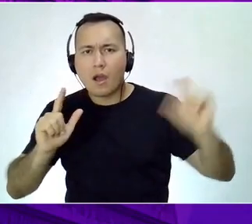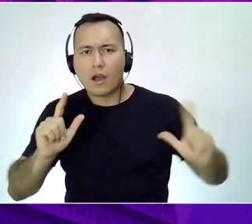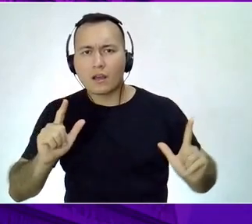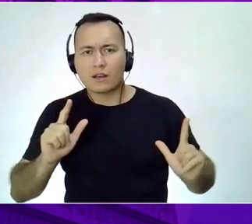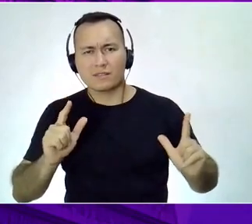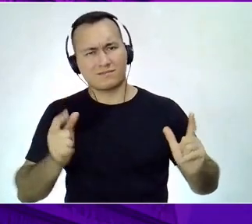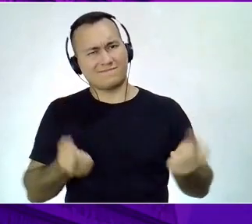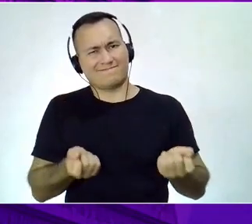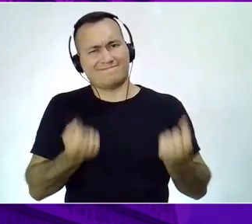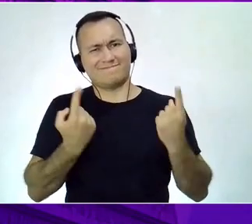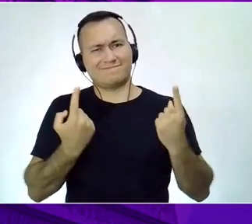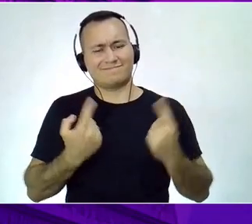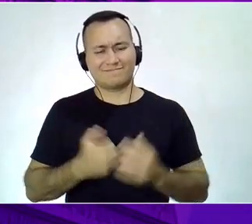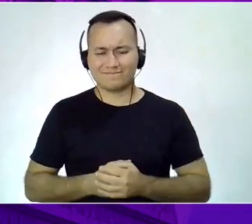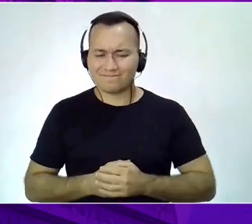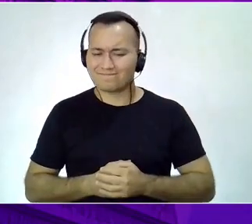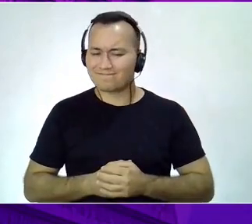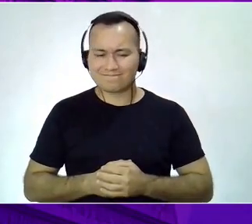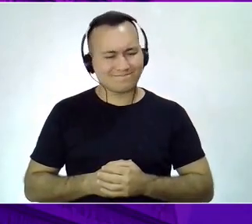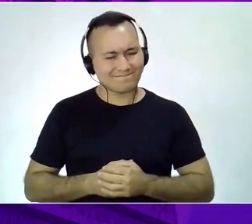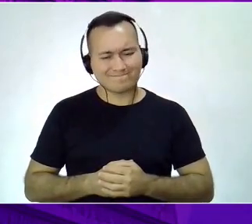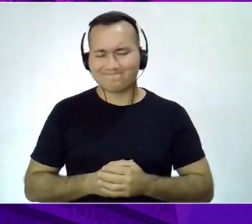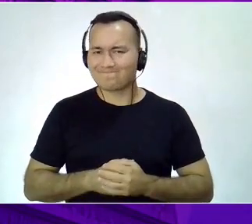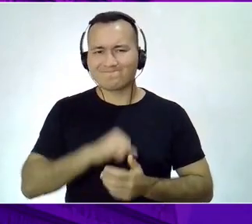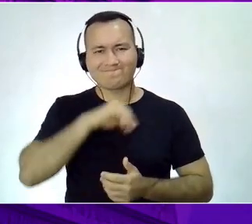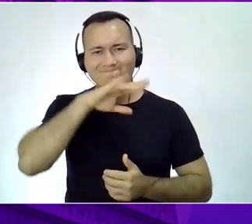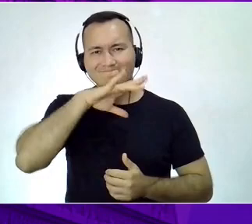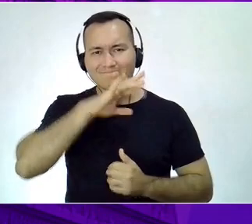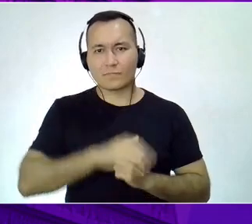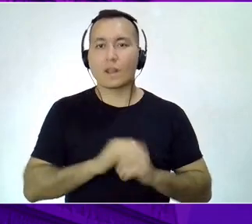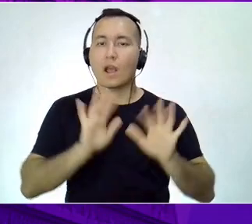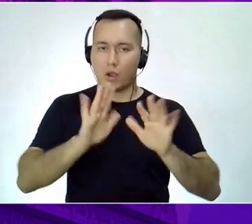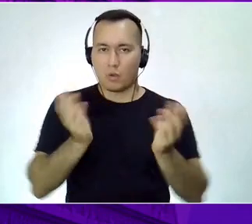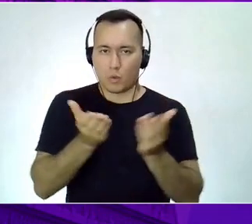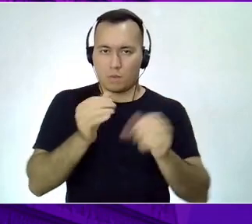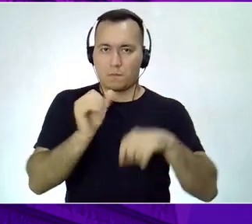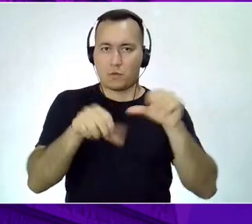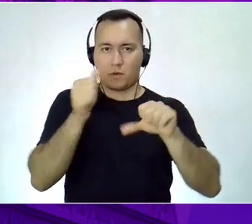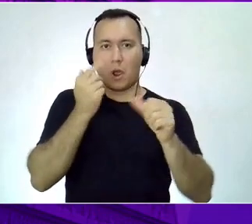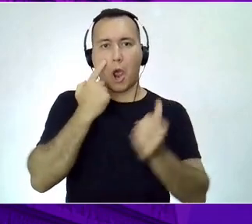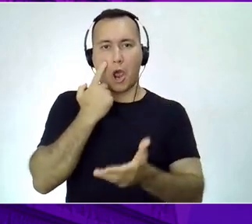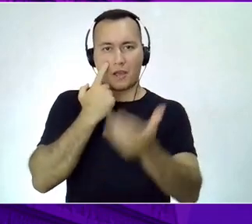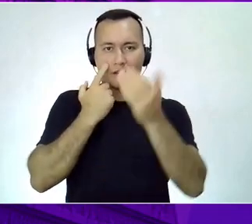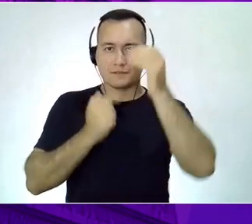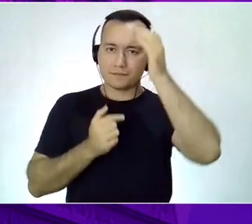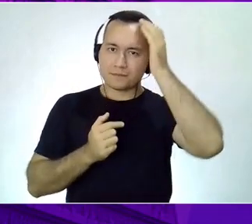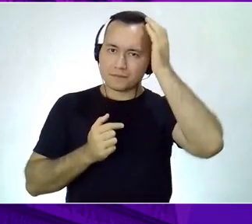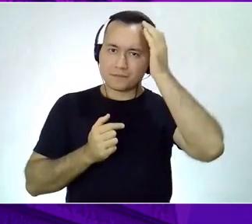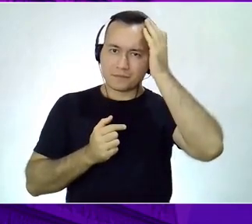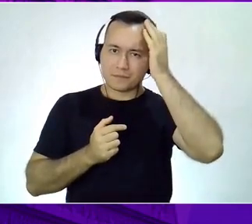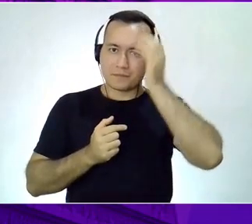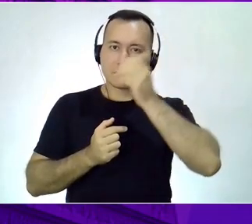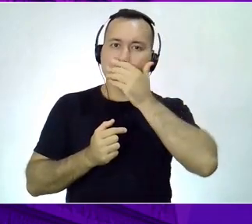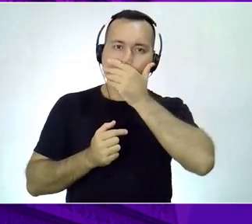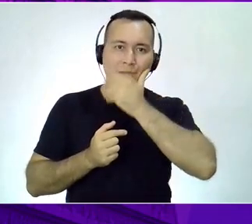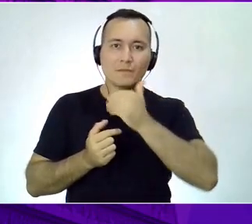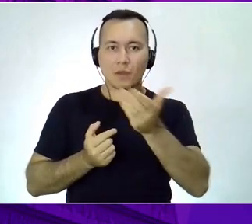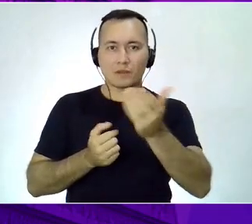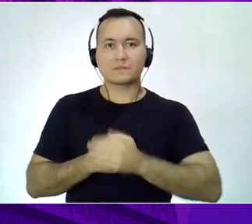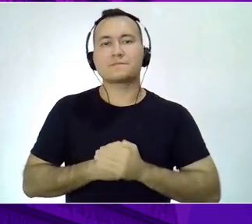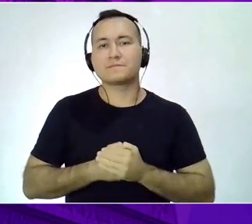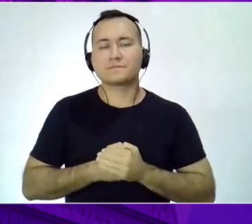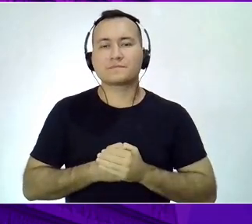associar ela e tudo mais. Se a gente fizer umas escolhas bem simples, tipo isso, já melhora. Adorei a erguida